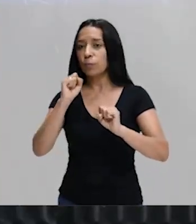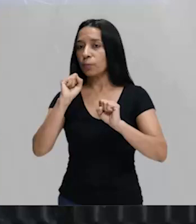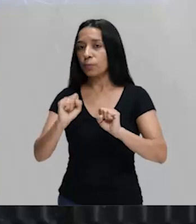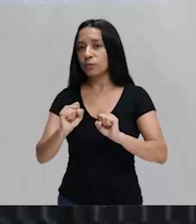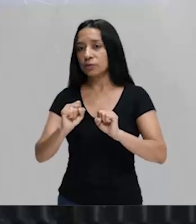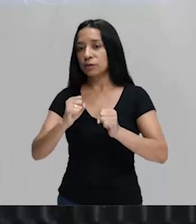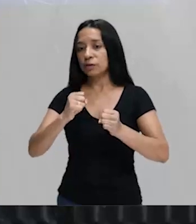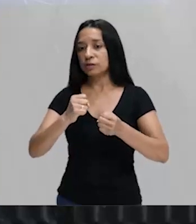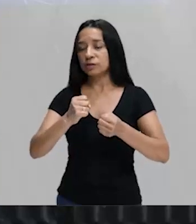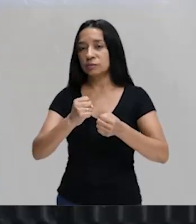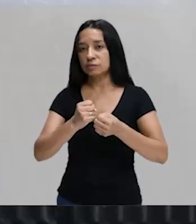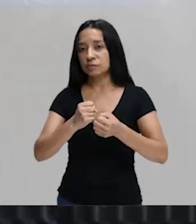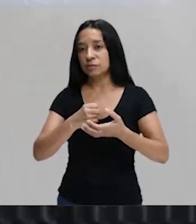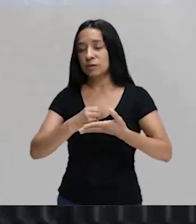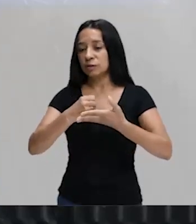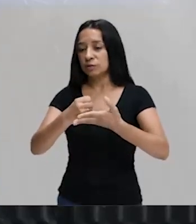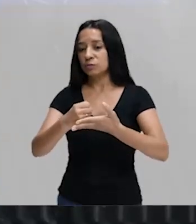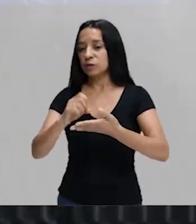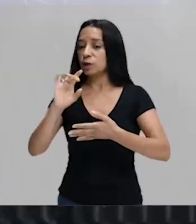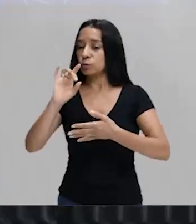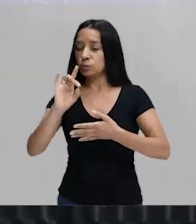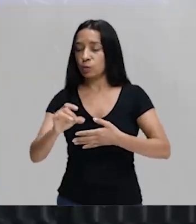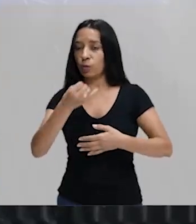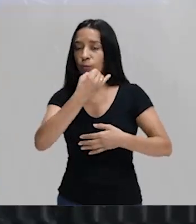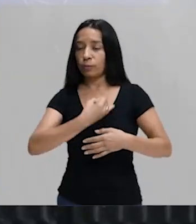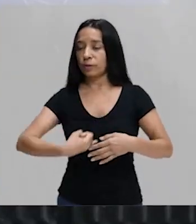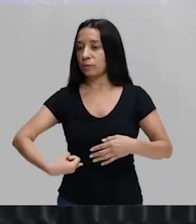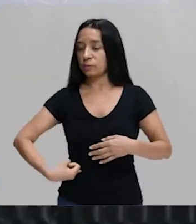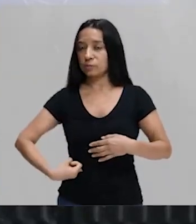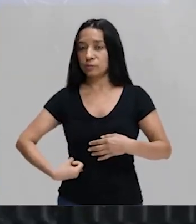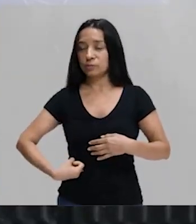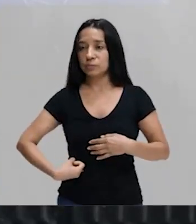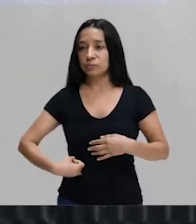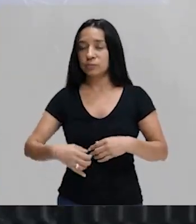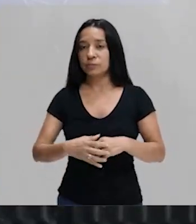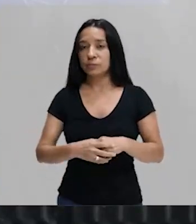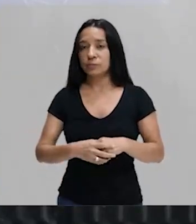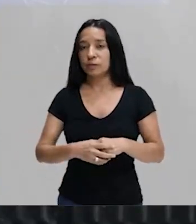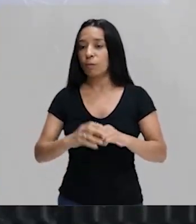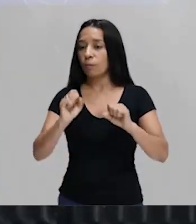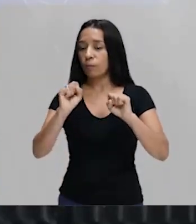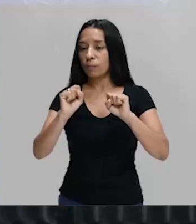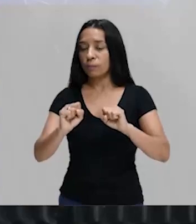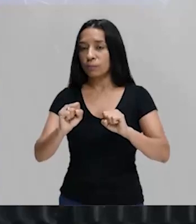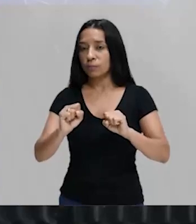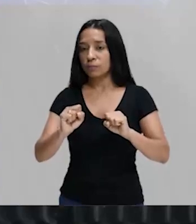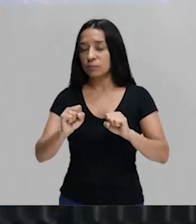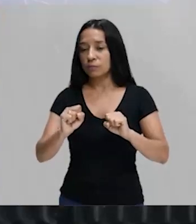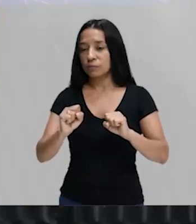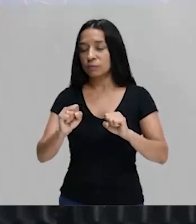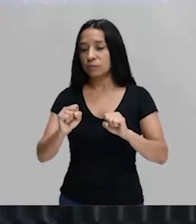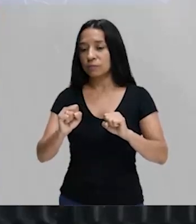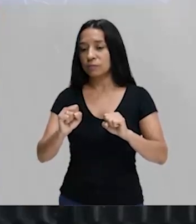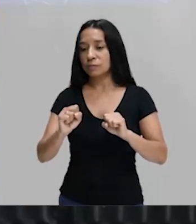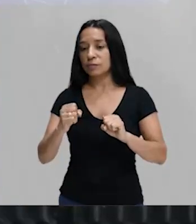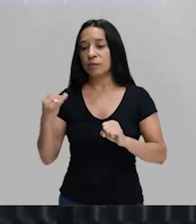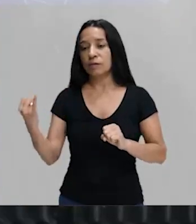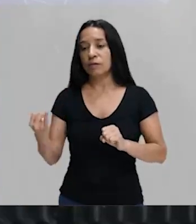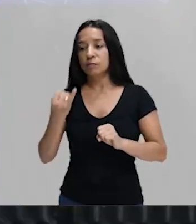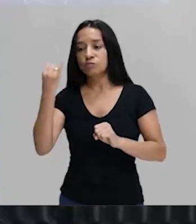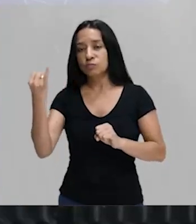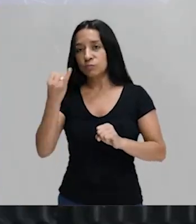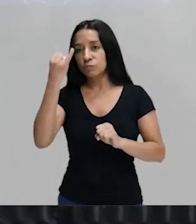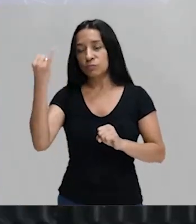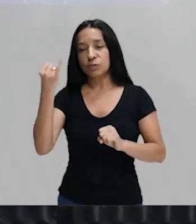de atribuição exclusiva do imperador. Um poder que é um instrumento importante